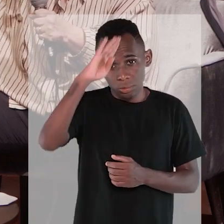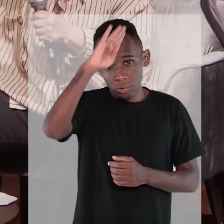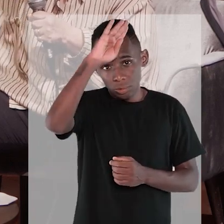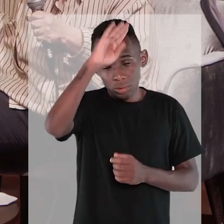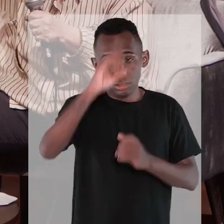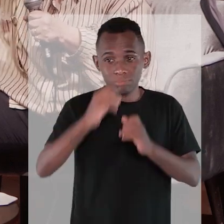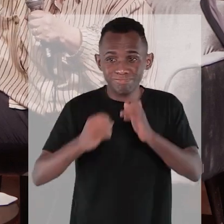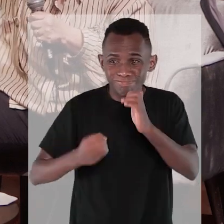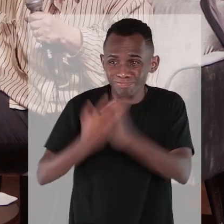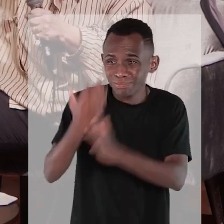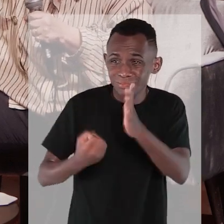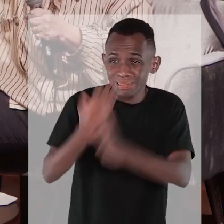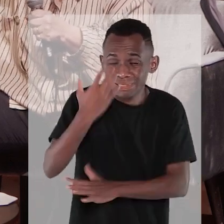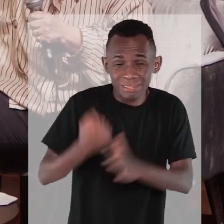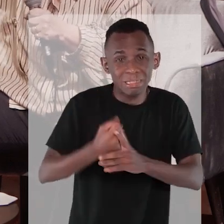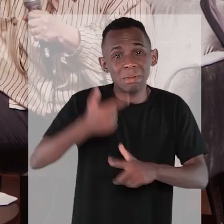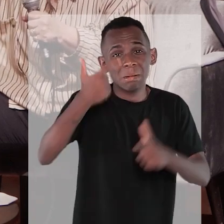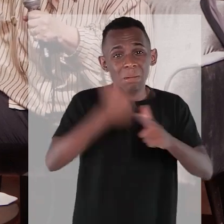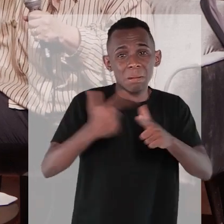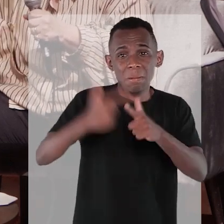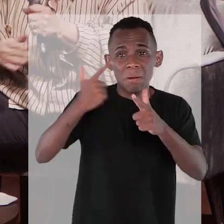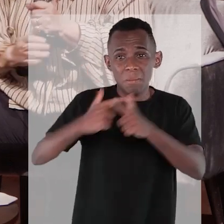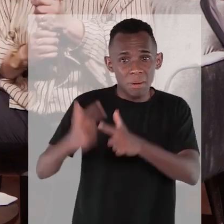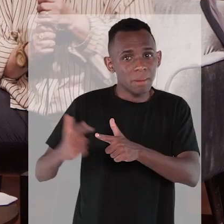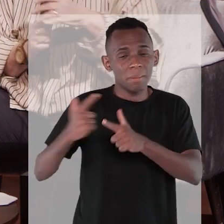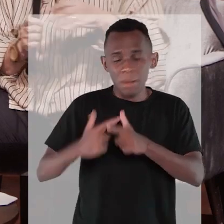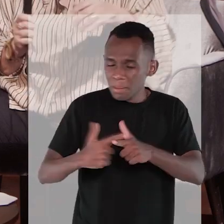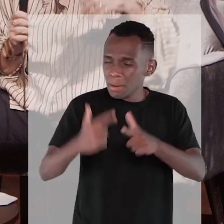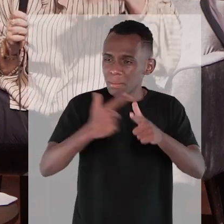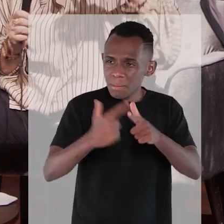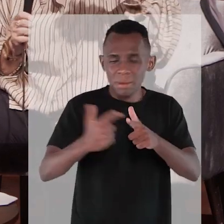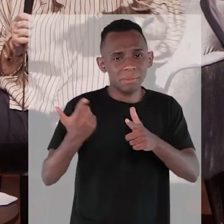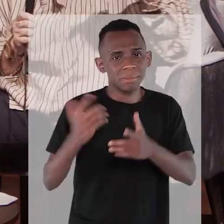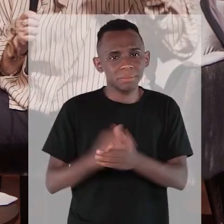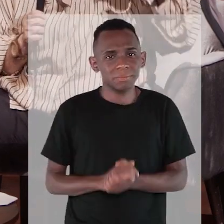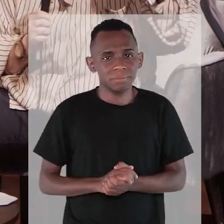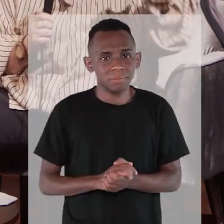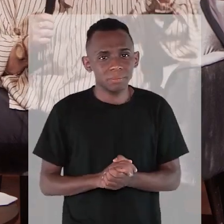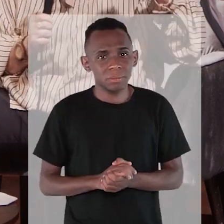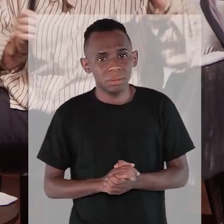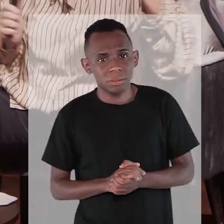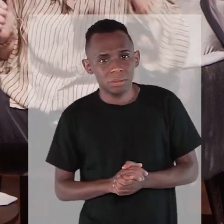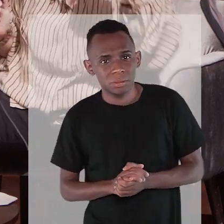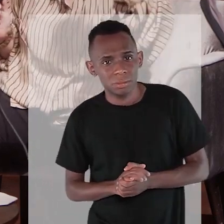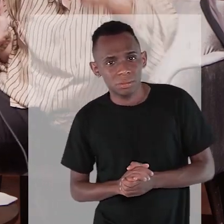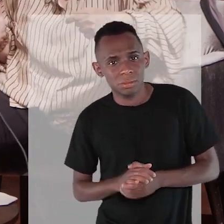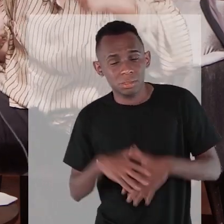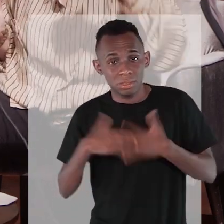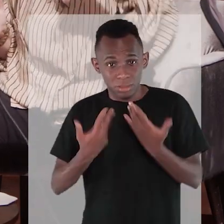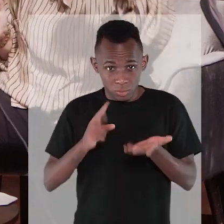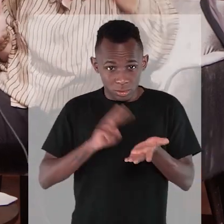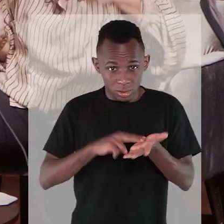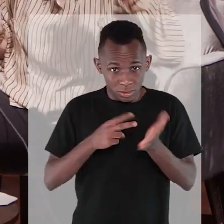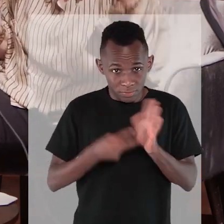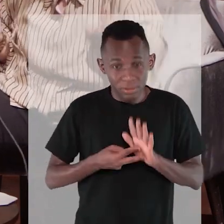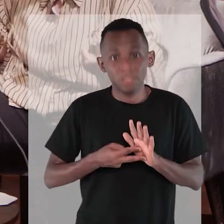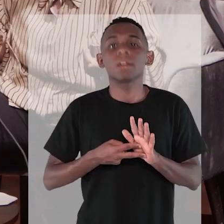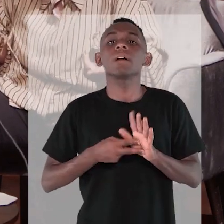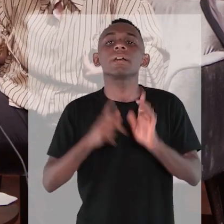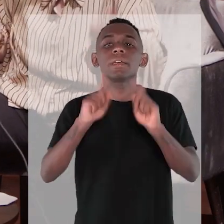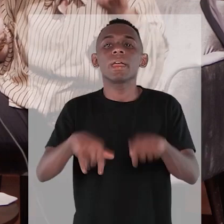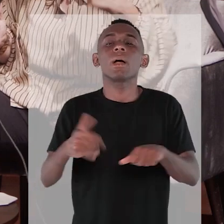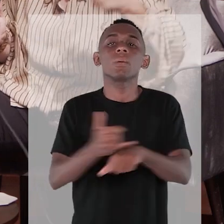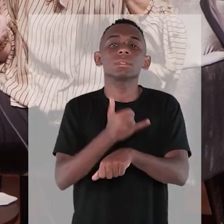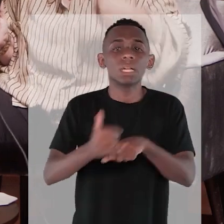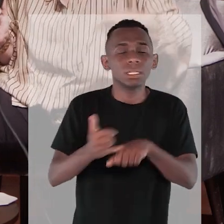X crises por mês. Né? E isso significa uma forma de